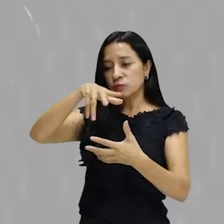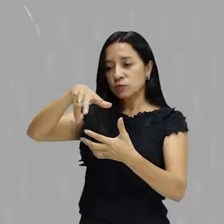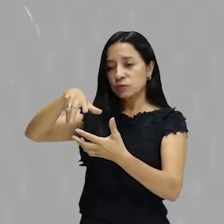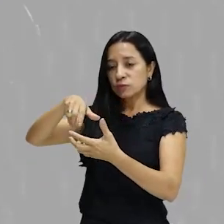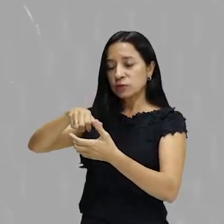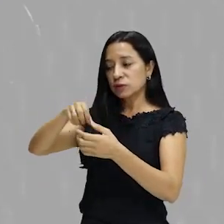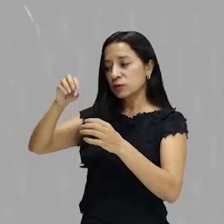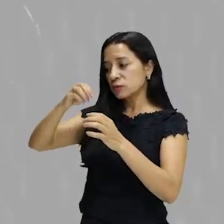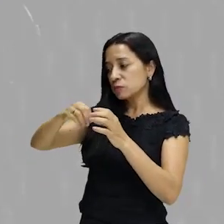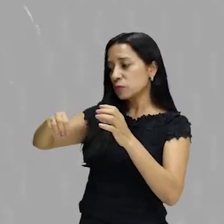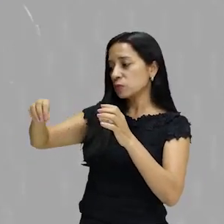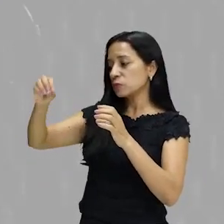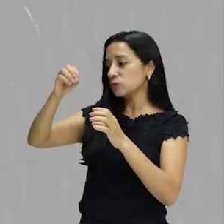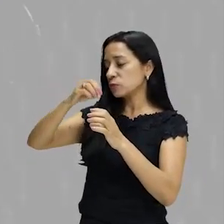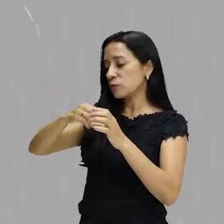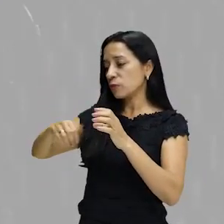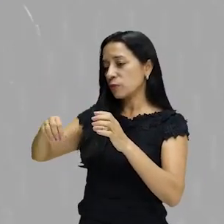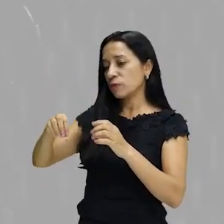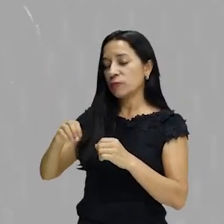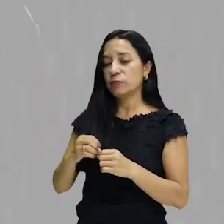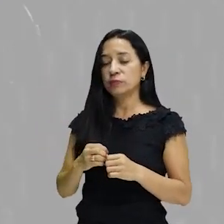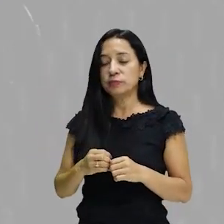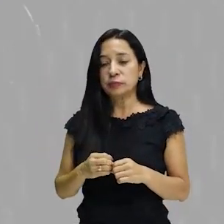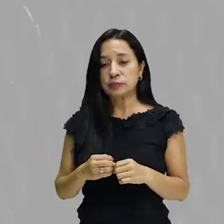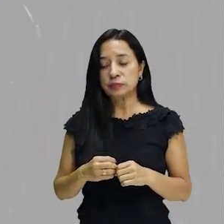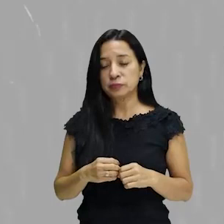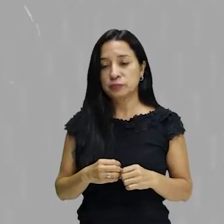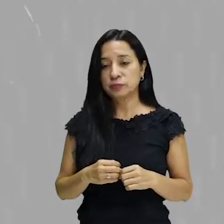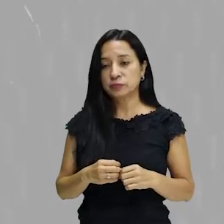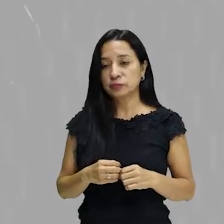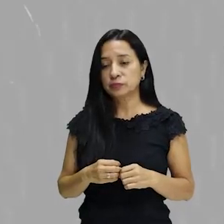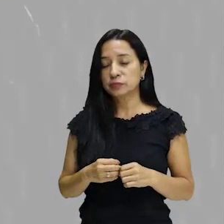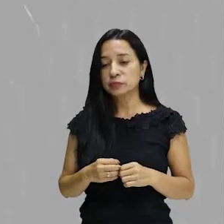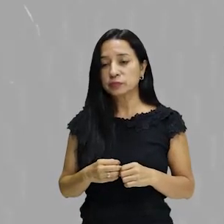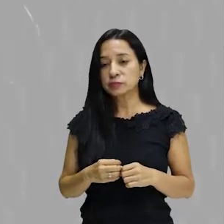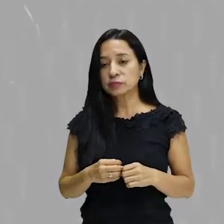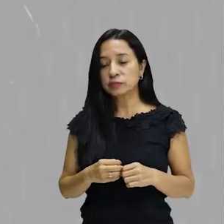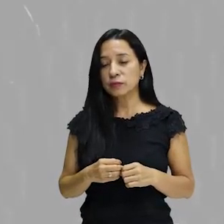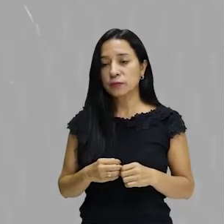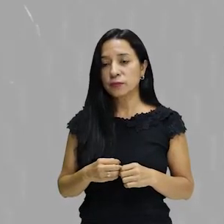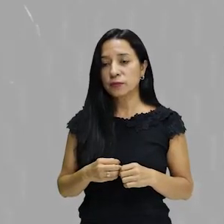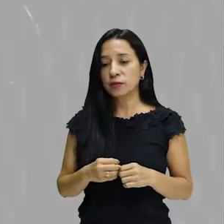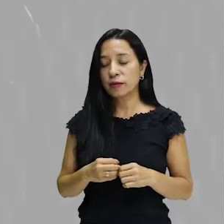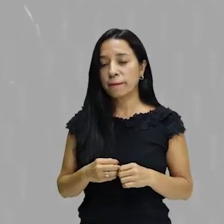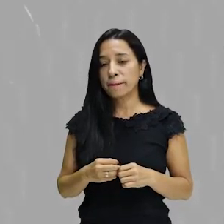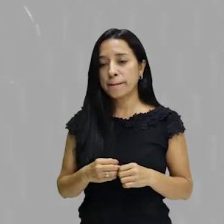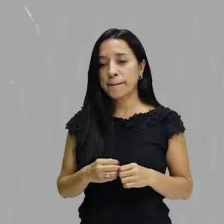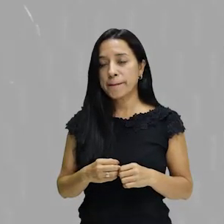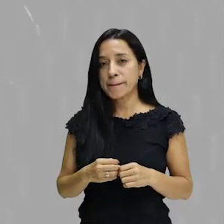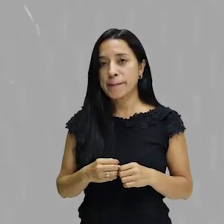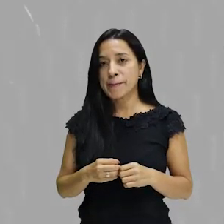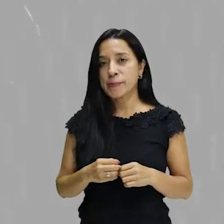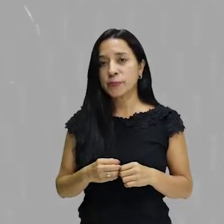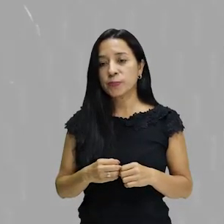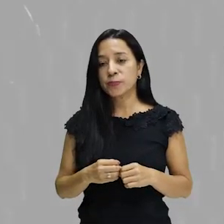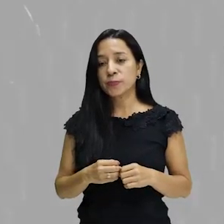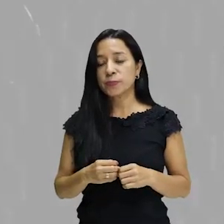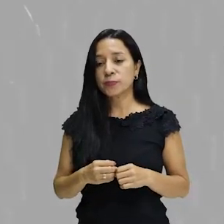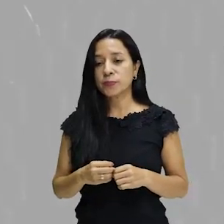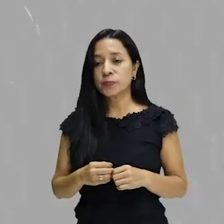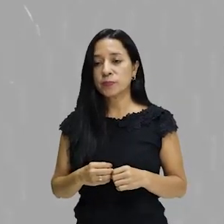em torno do Sol, ou de seus satélites naturais em torno aí dos seus respectivos planetas,